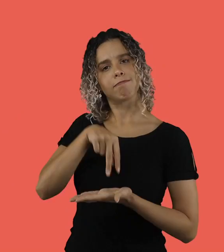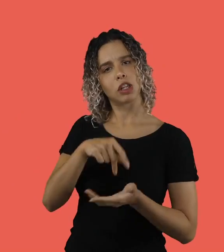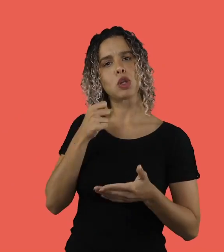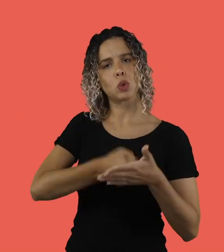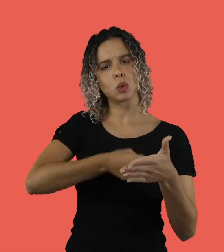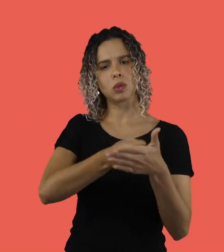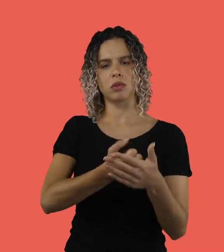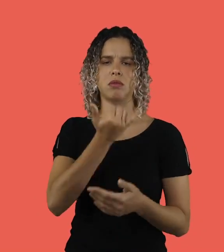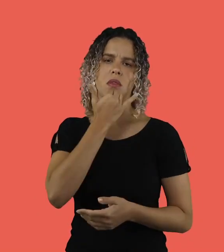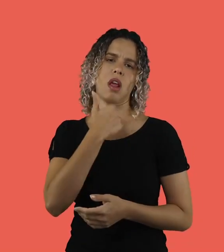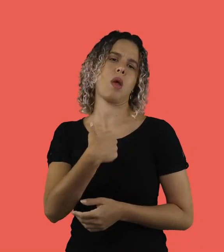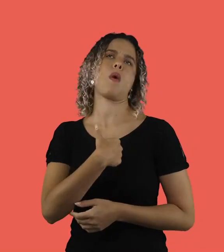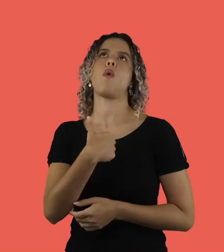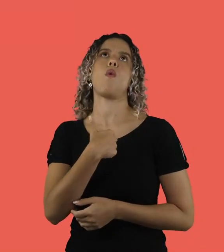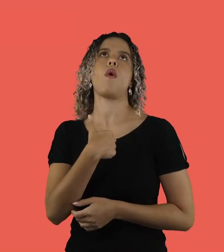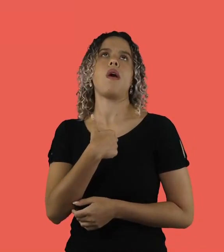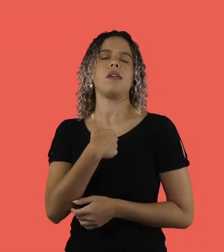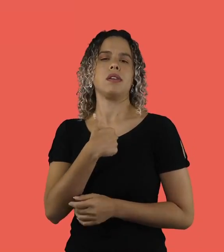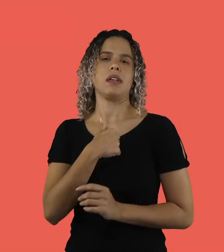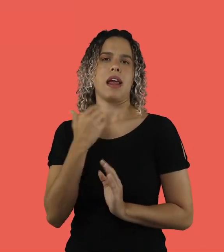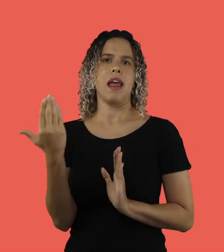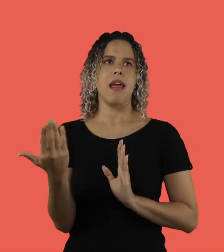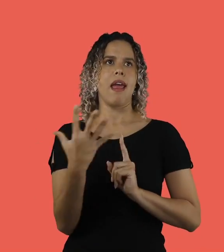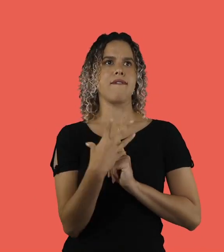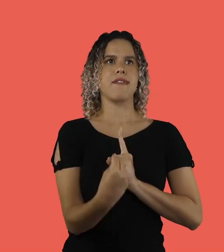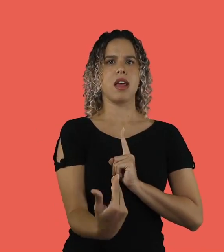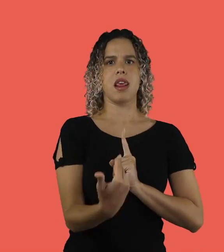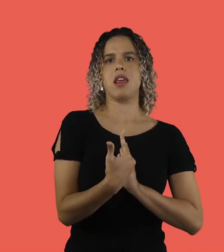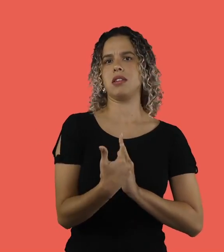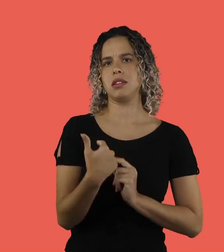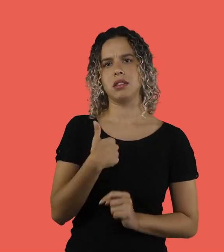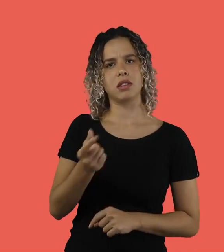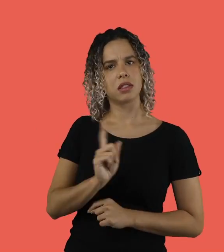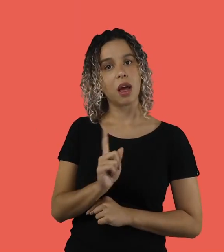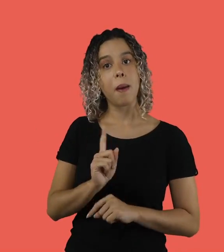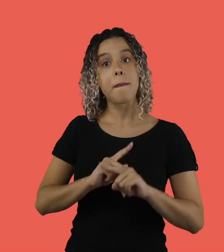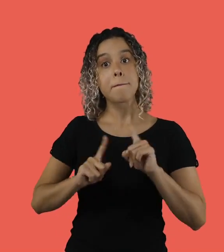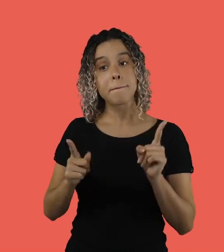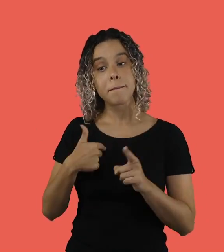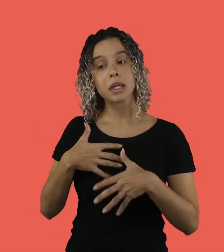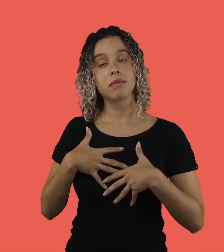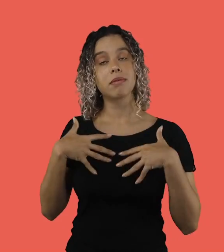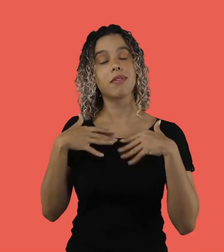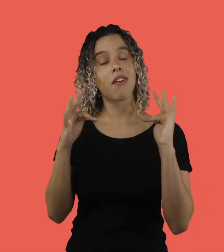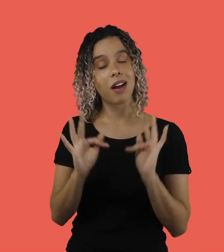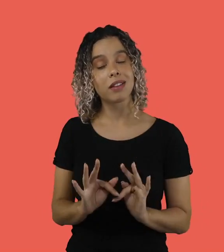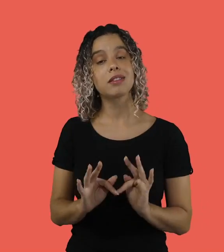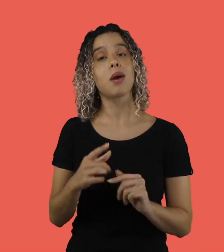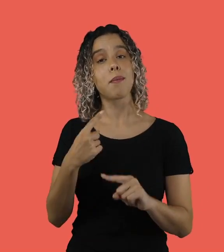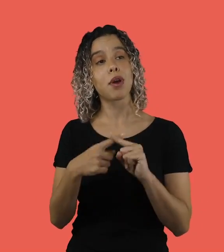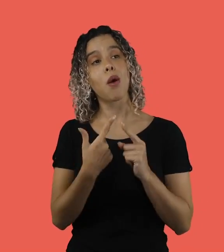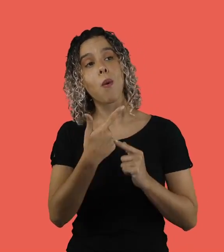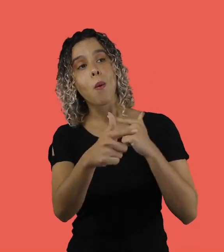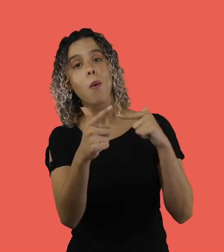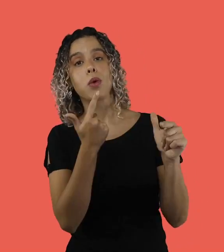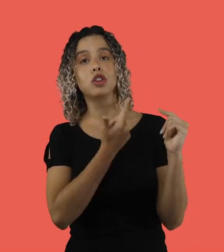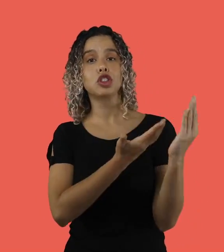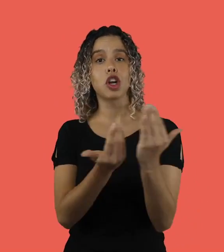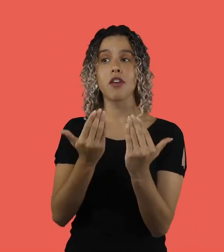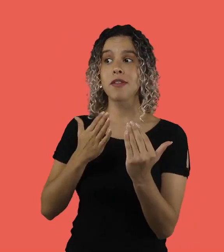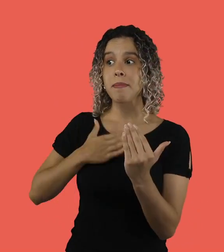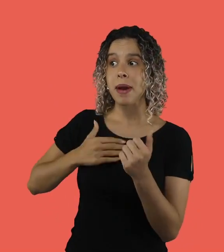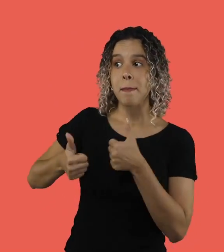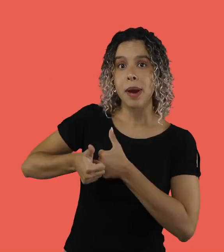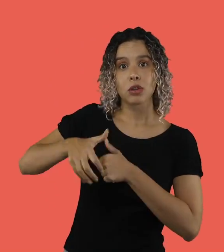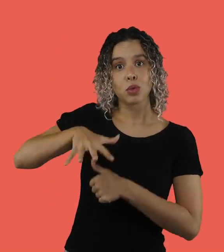aí lutando. Eu não me acho ainda referência para as pessoas, mas eu fico muito feliz quando outros jovens